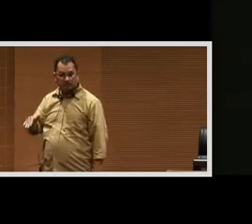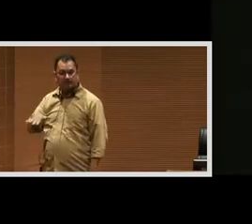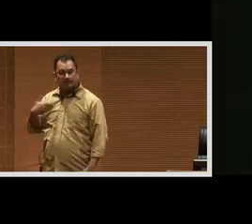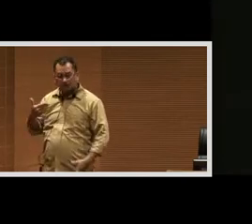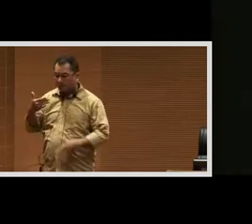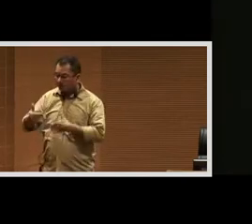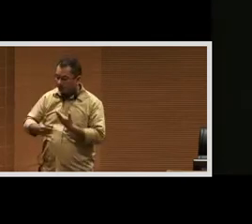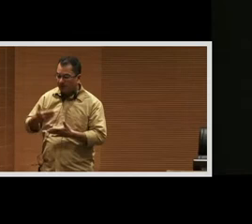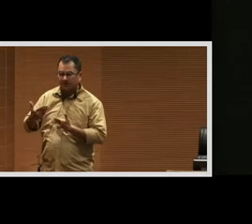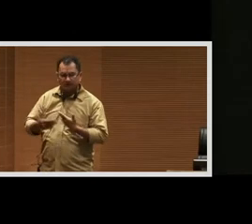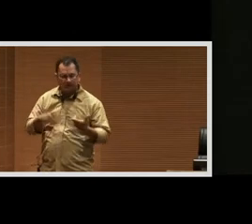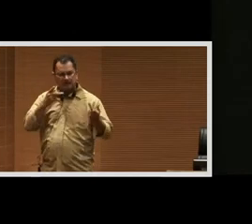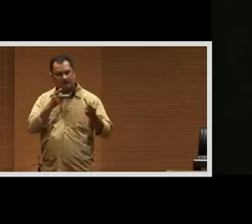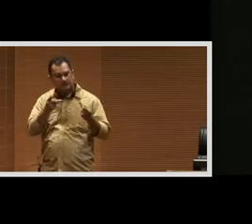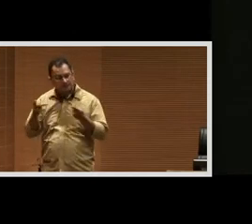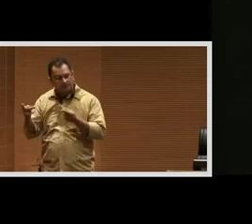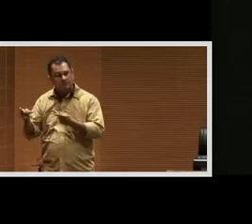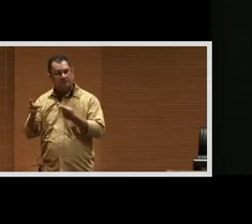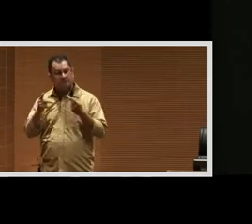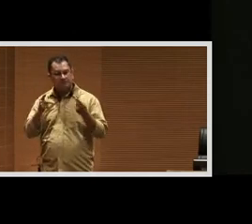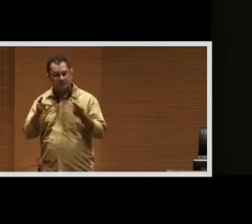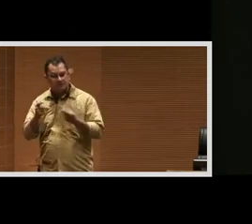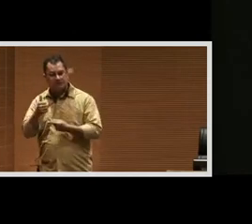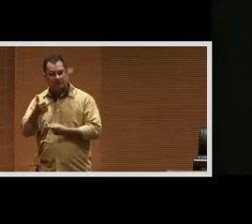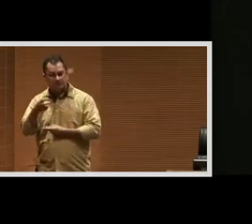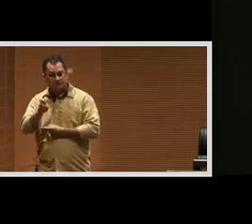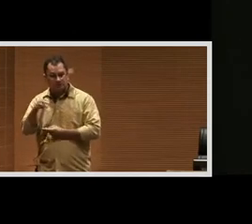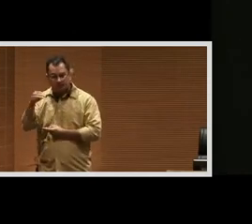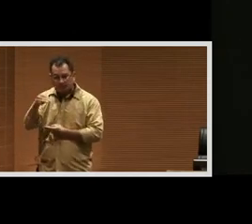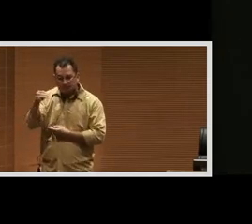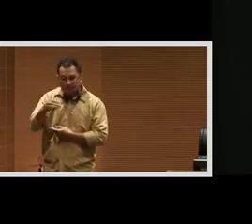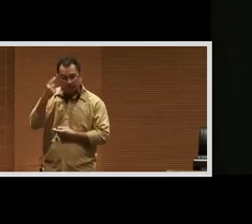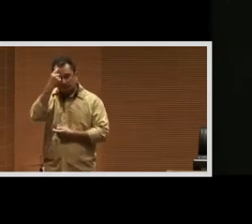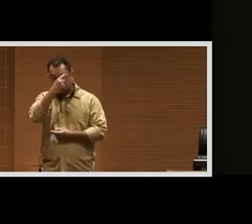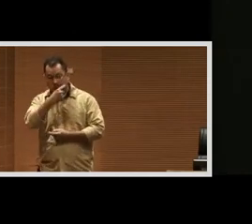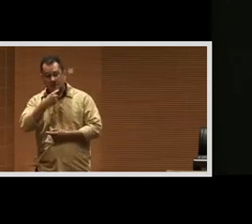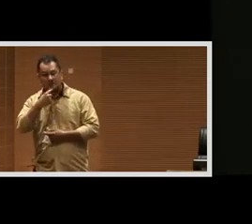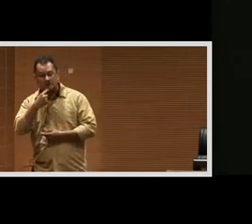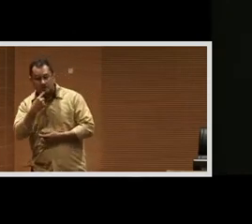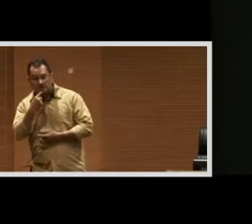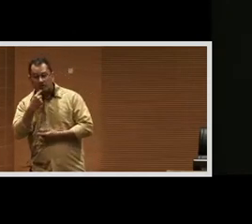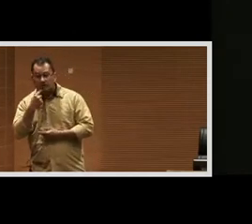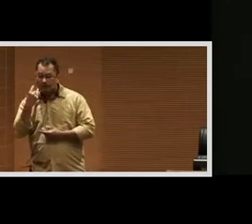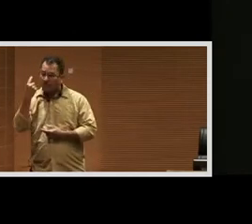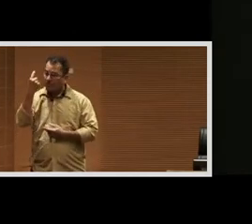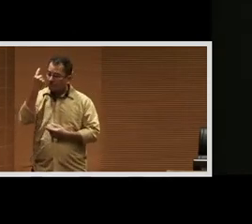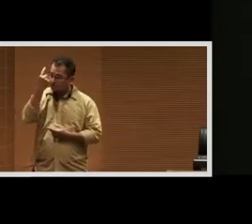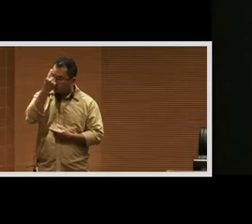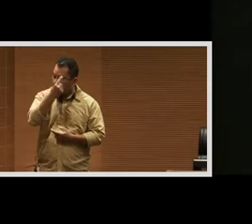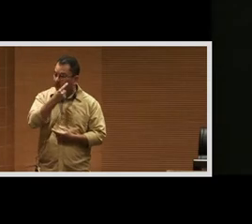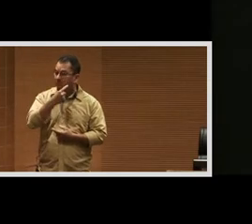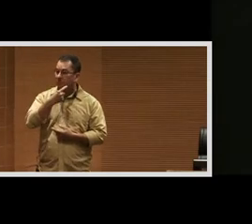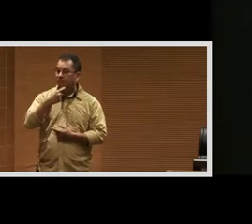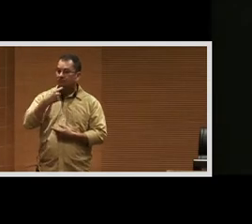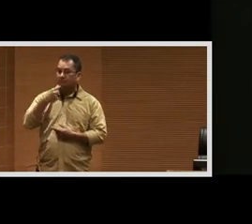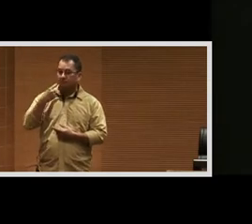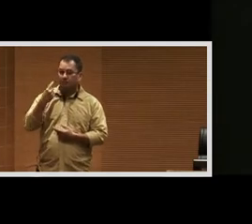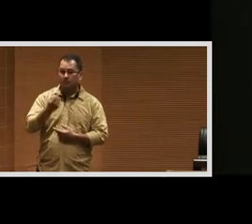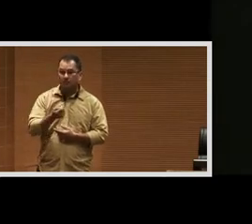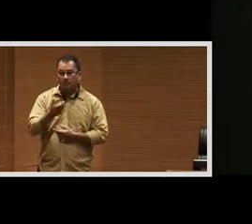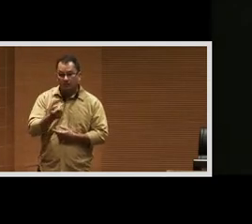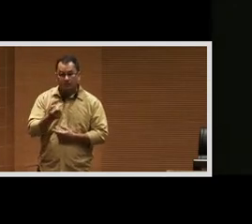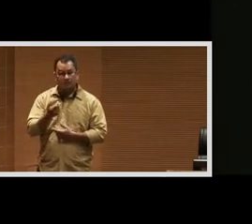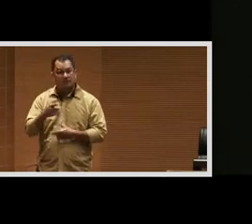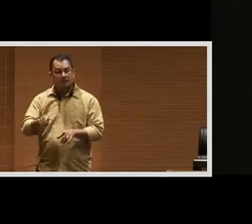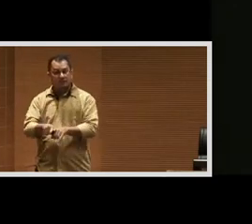né? Visita, uma visita de 15 minutos, uma visita de meia hora, vai aumentando o tempo. Aí eles puderam sair com o